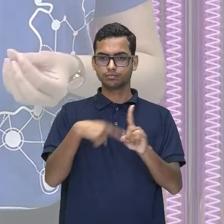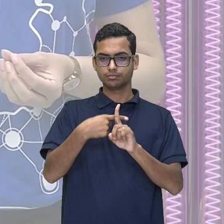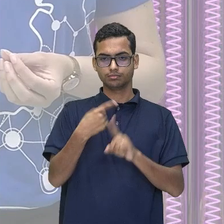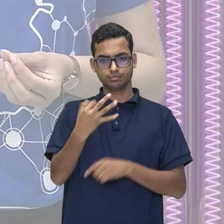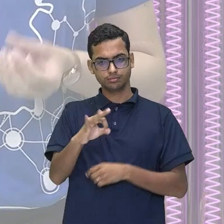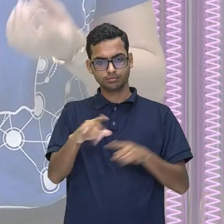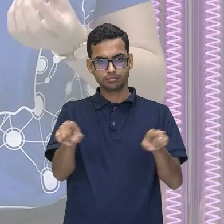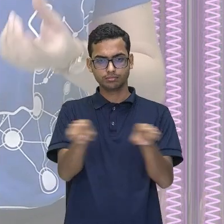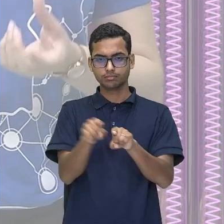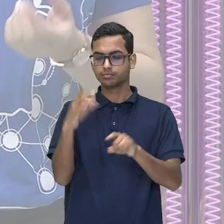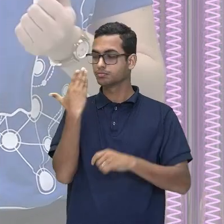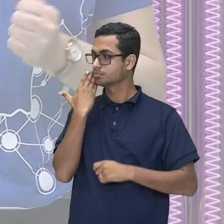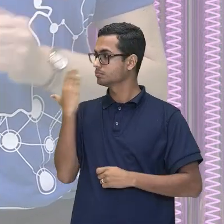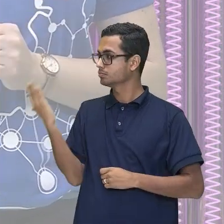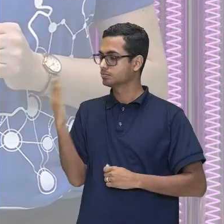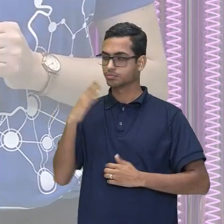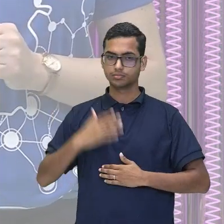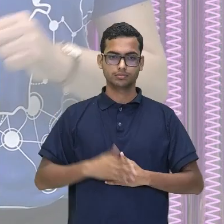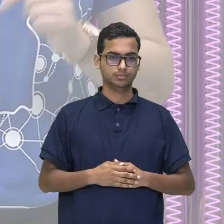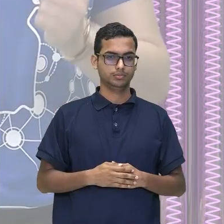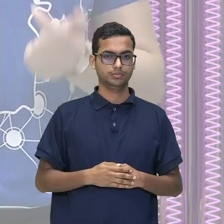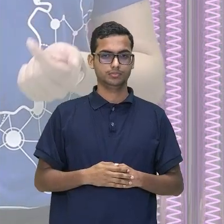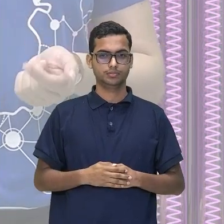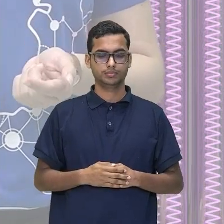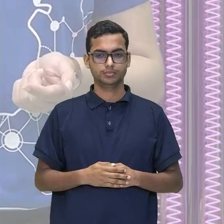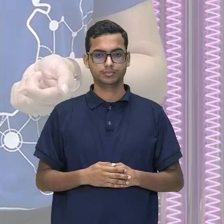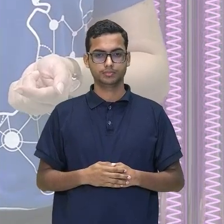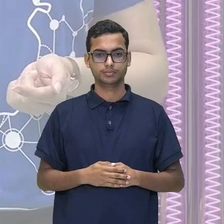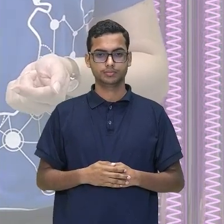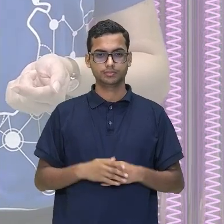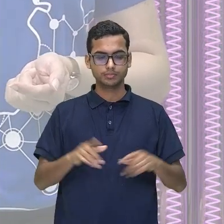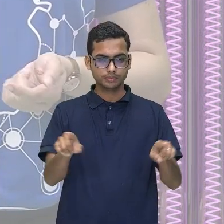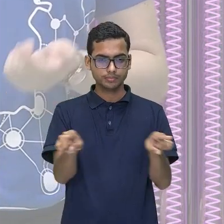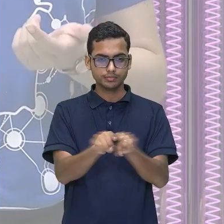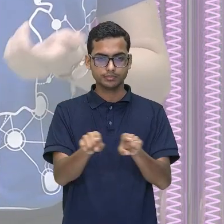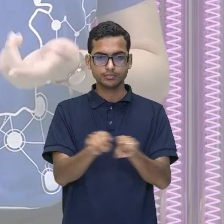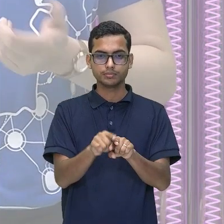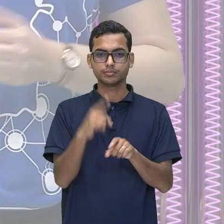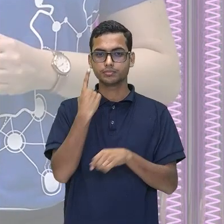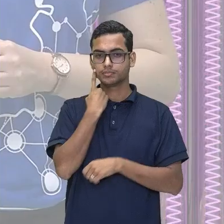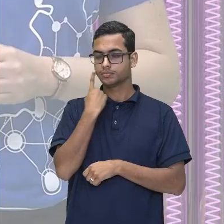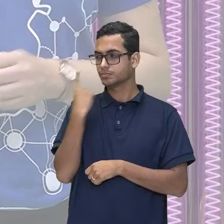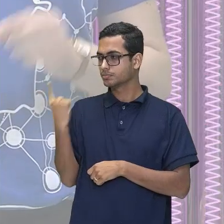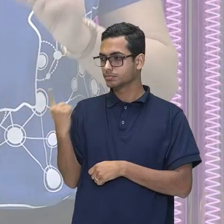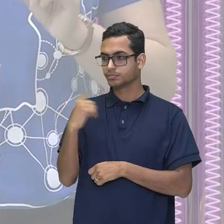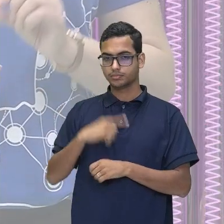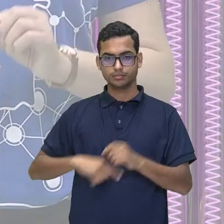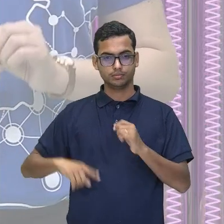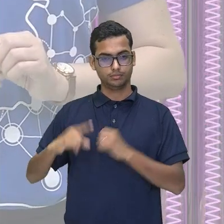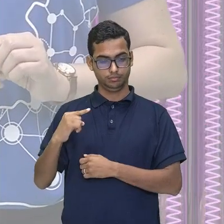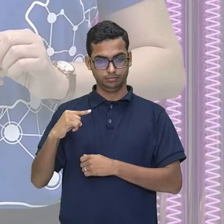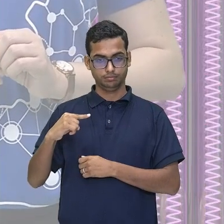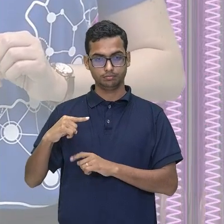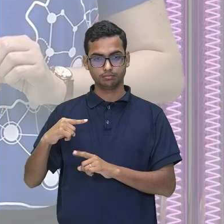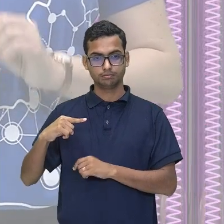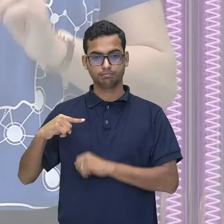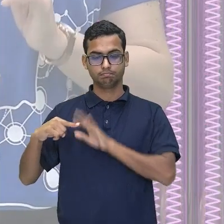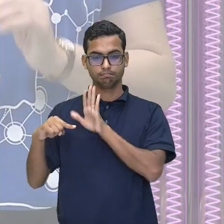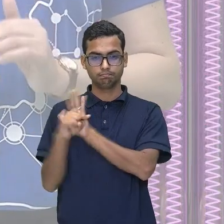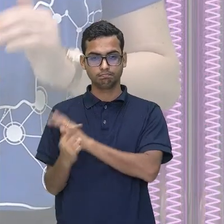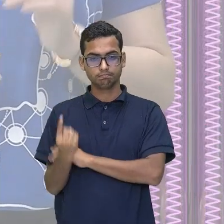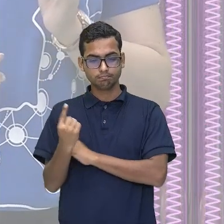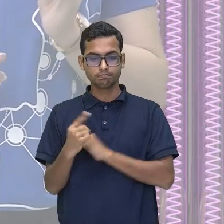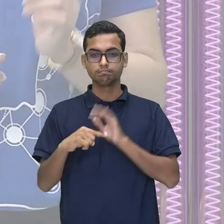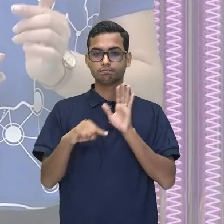Os sinais são iguais, o resultado é positivo. E a multiplicação de 1 por 4 é 4. Agora, a gente vai descobrir